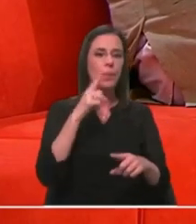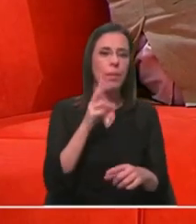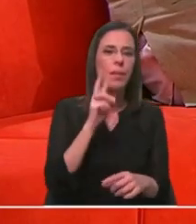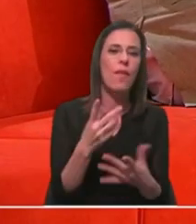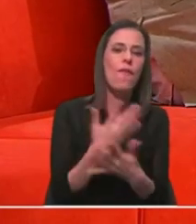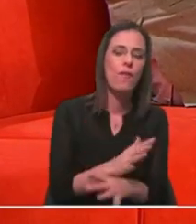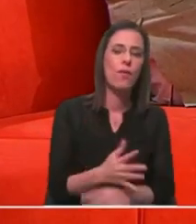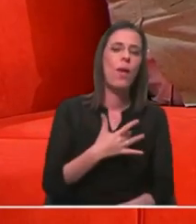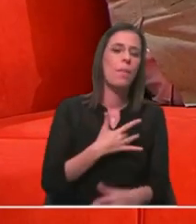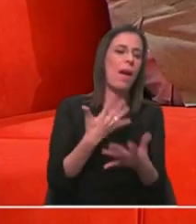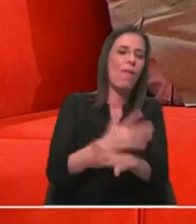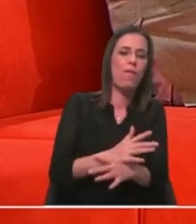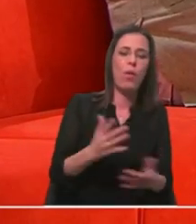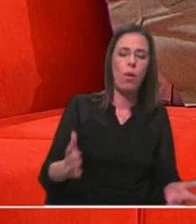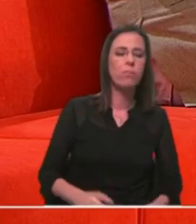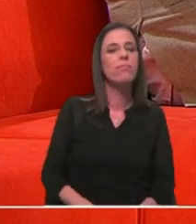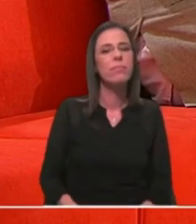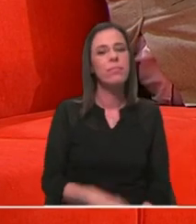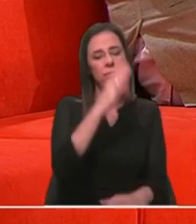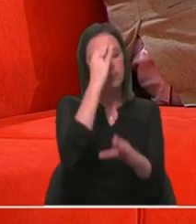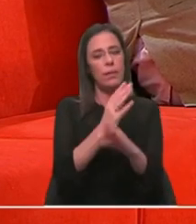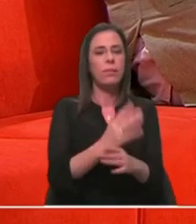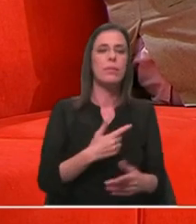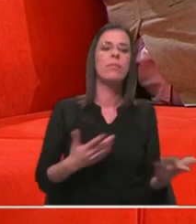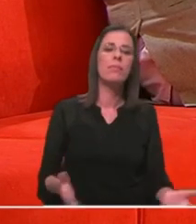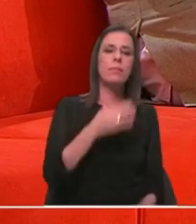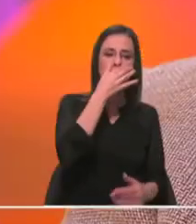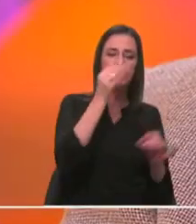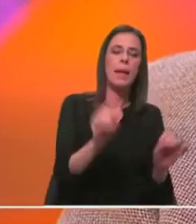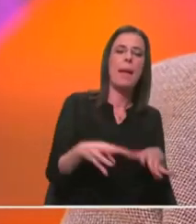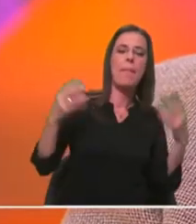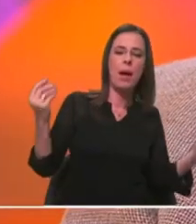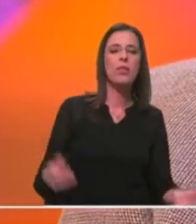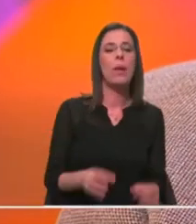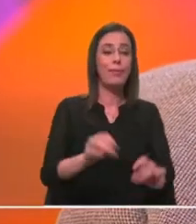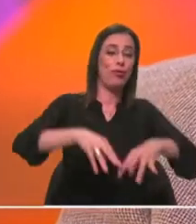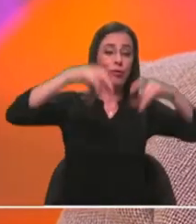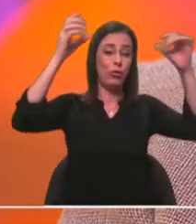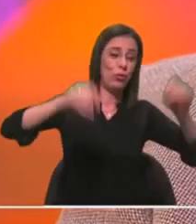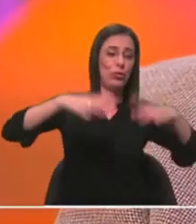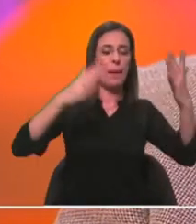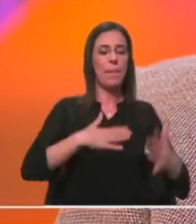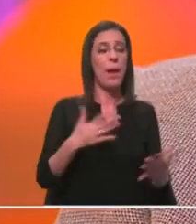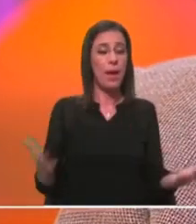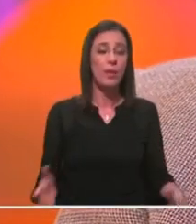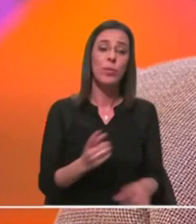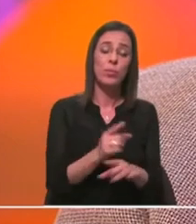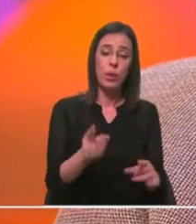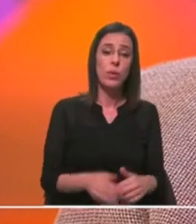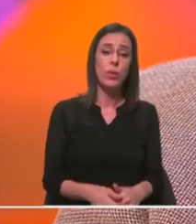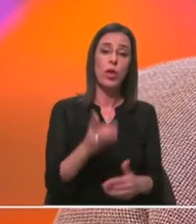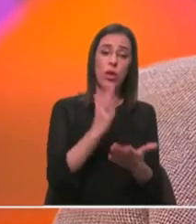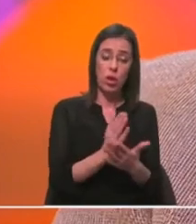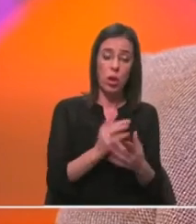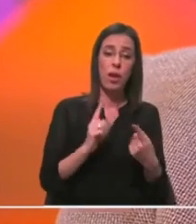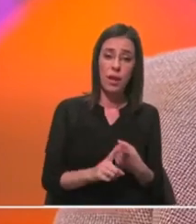fogo PR ver o fogo sim é é é fascinante é mágico fogo as labareta são mágicas portanto H conta disso eh uma vez